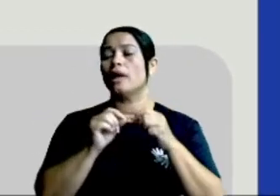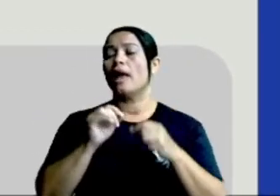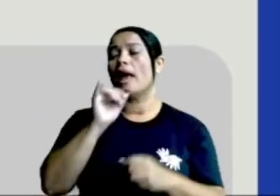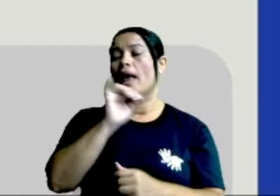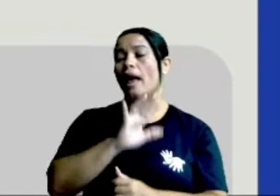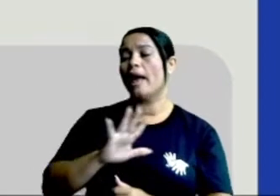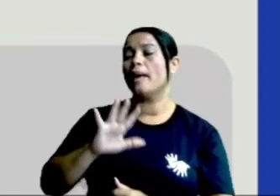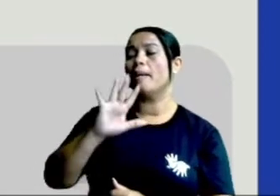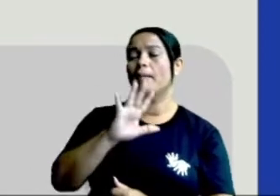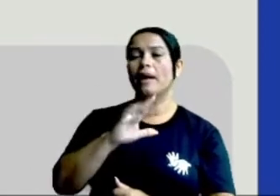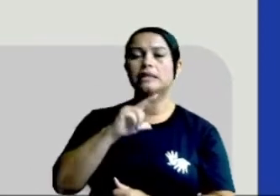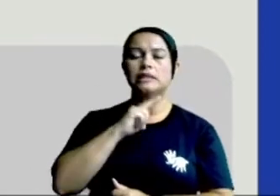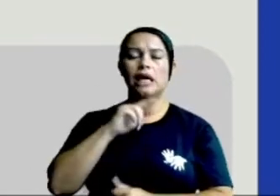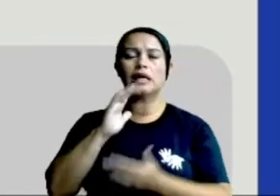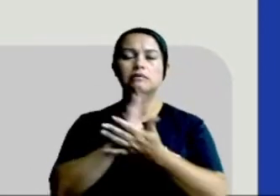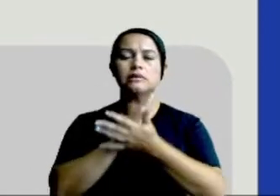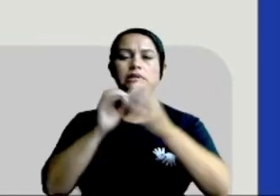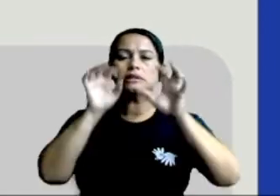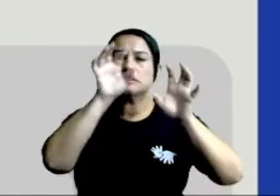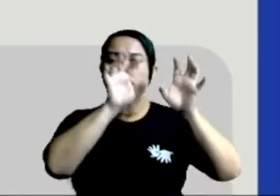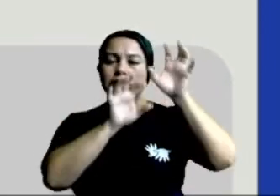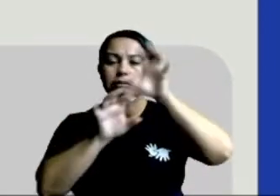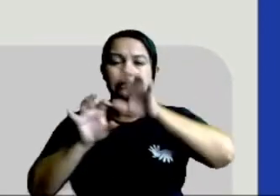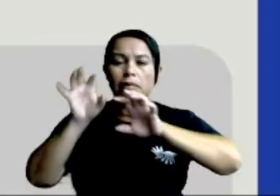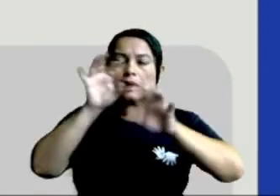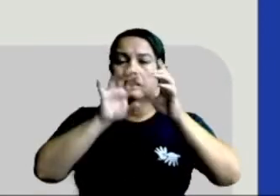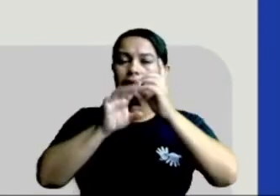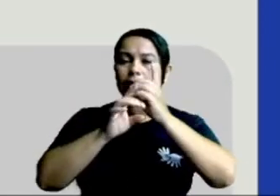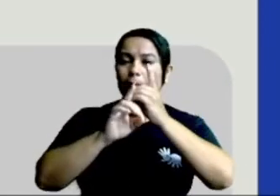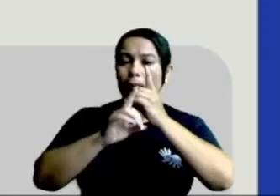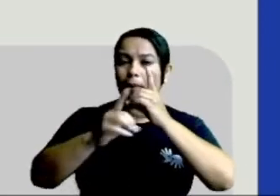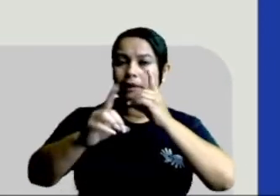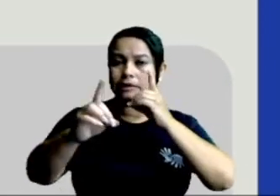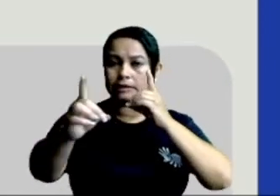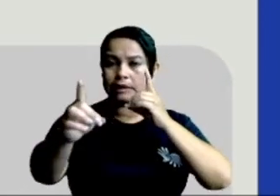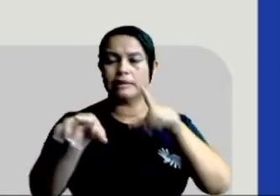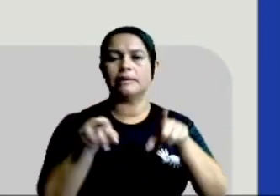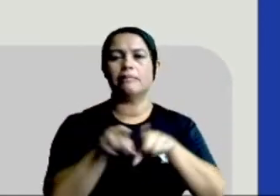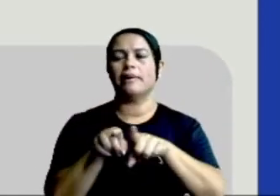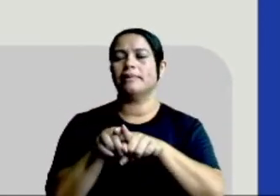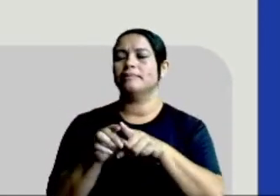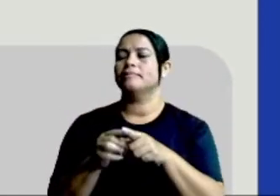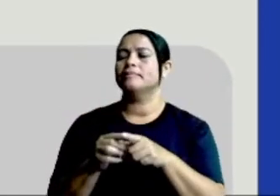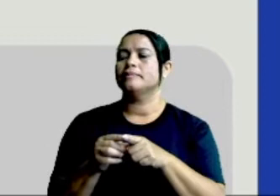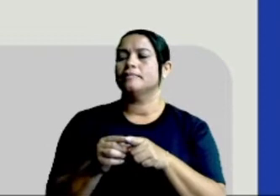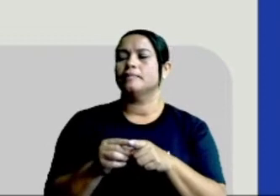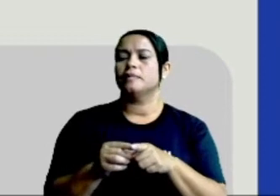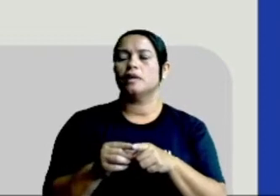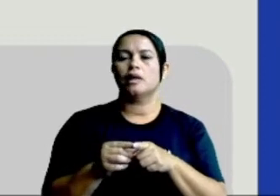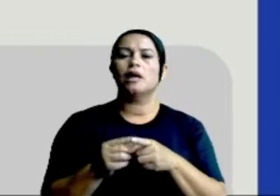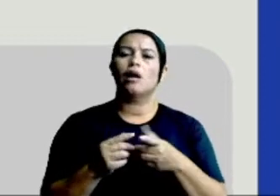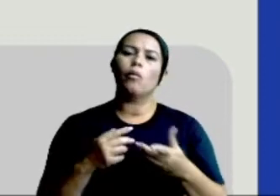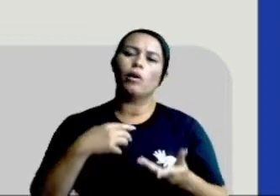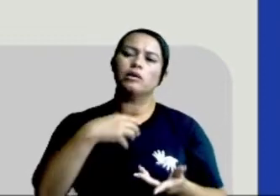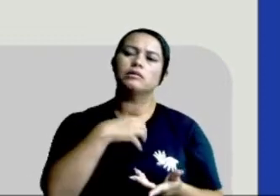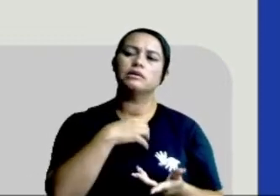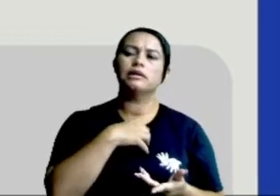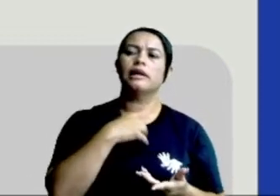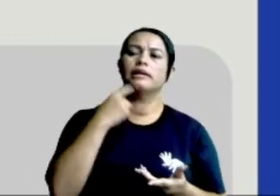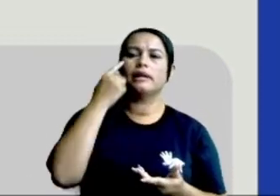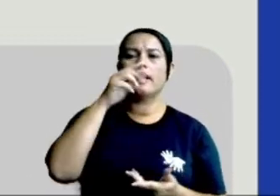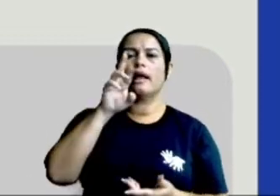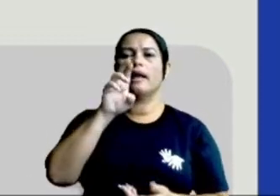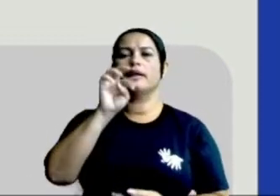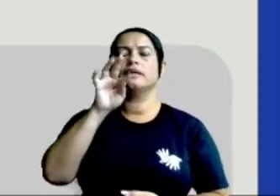imagem se torne embaçada, mas as imagens distantes fiquem um pouco mais embaçadas quando se chega à retina,